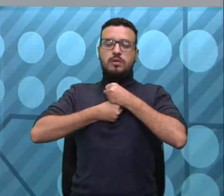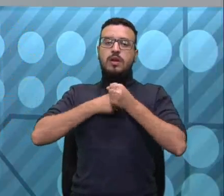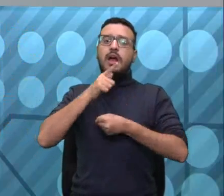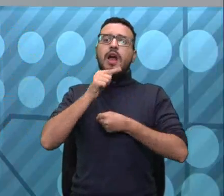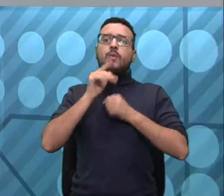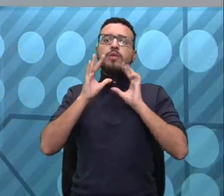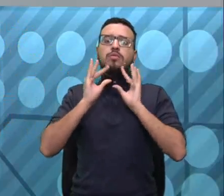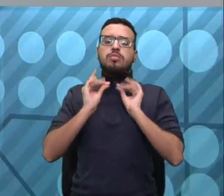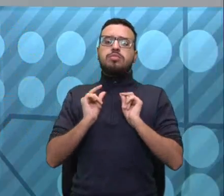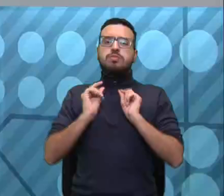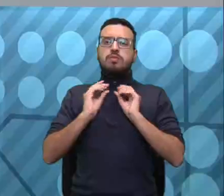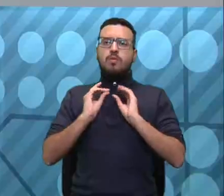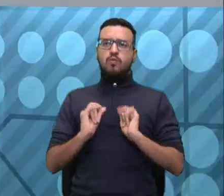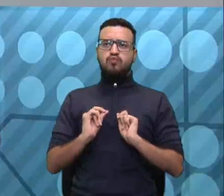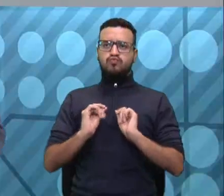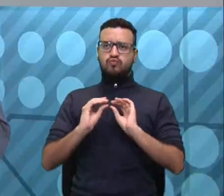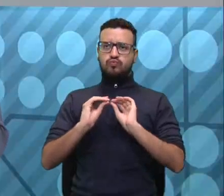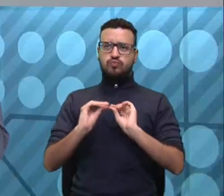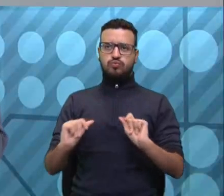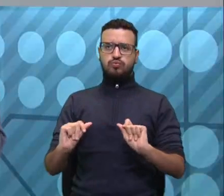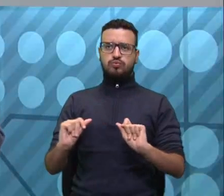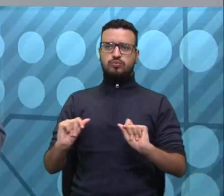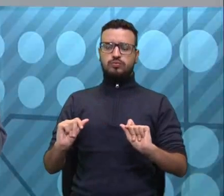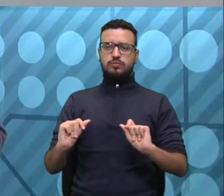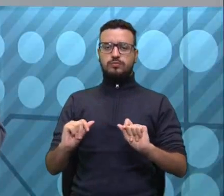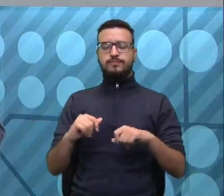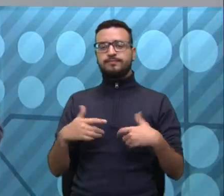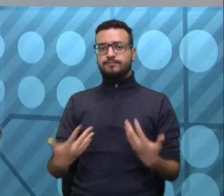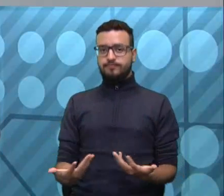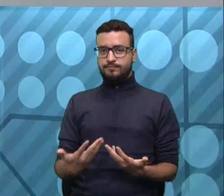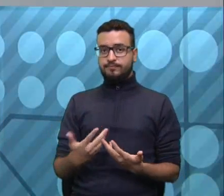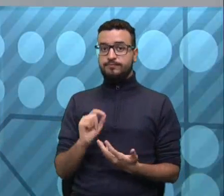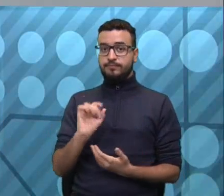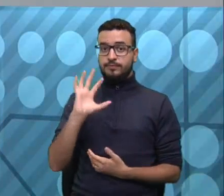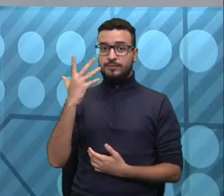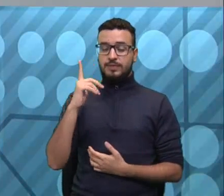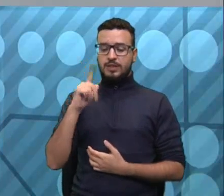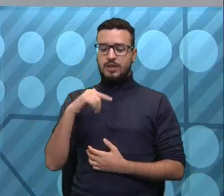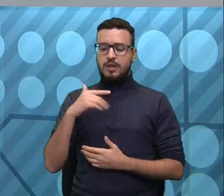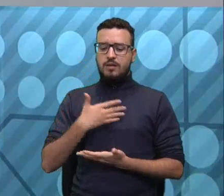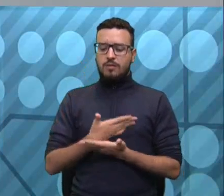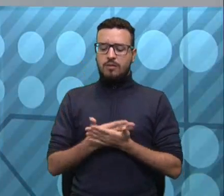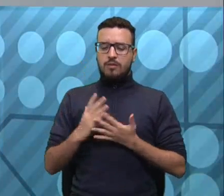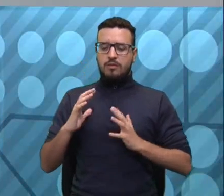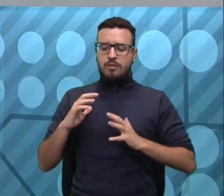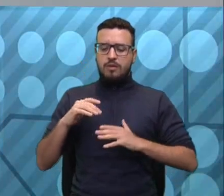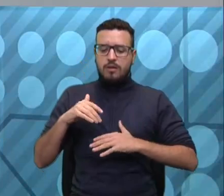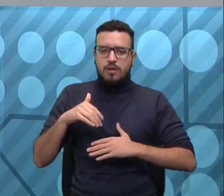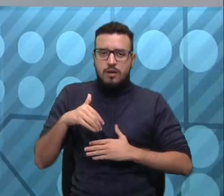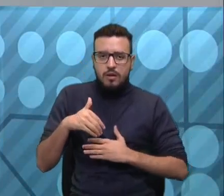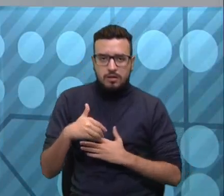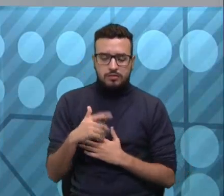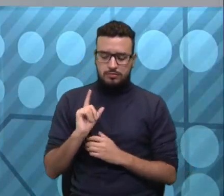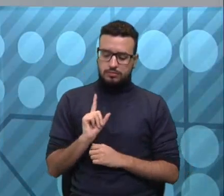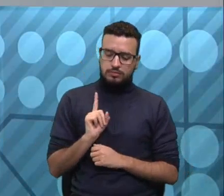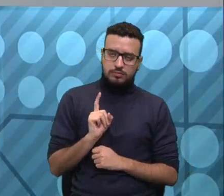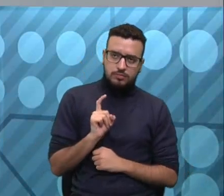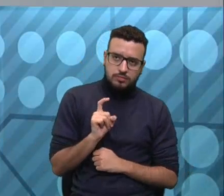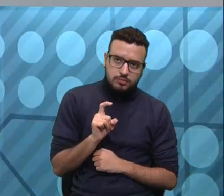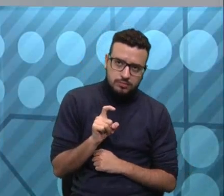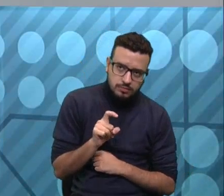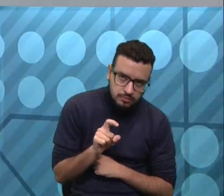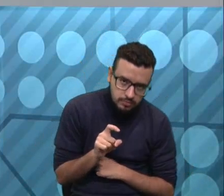seca, ela vai embora. E aí, a sua curvatura de novo vai fechando assim. Então, se a gente